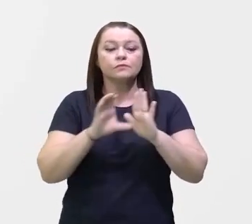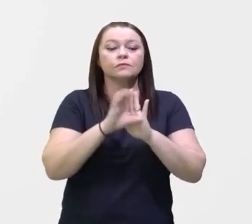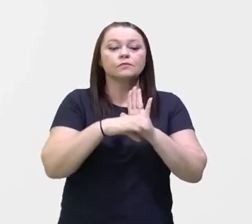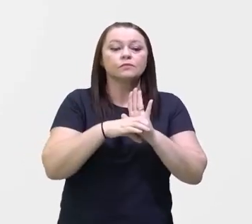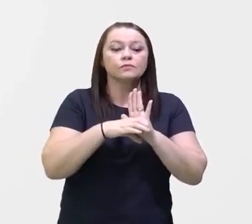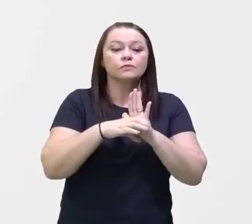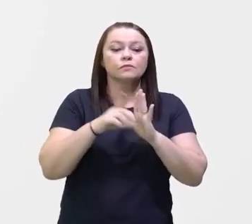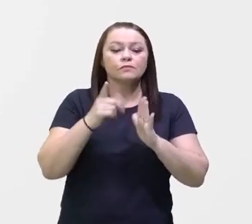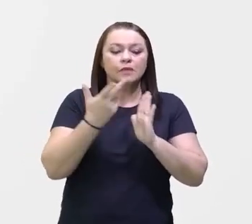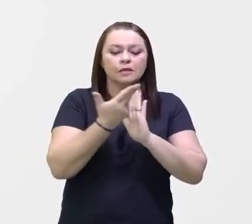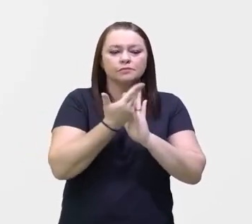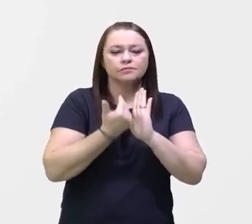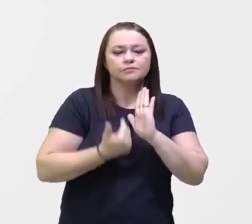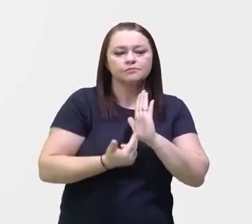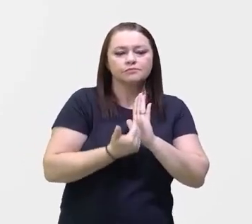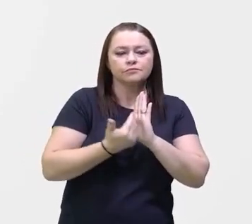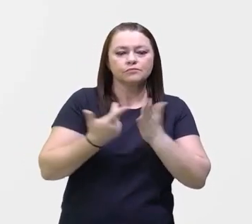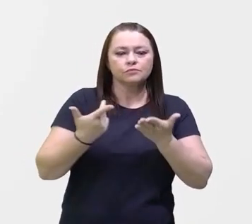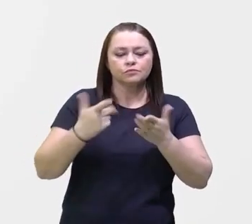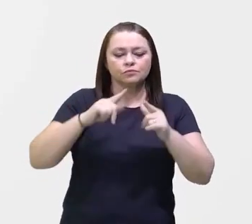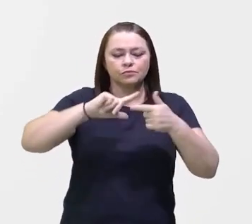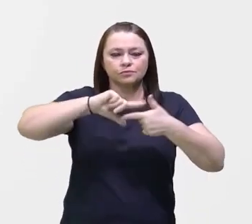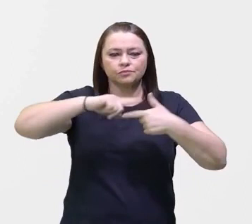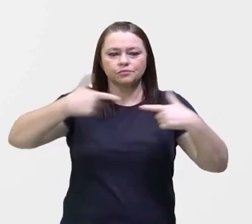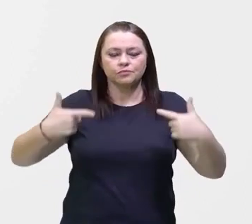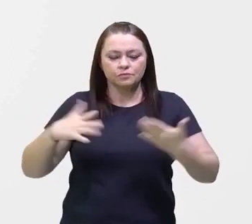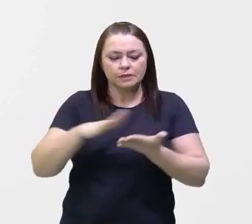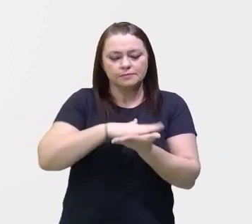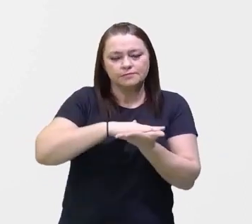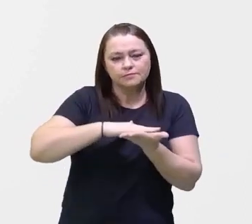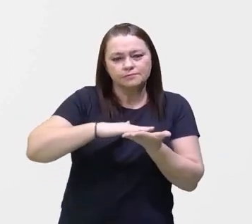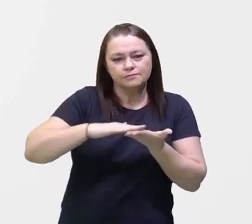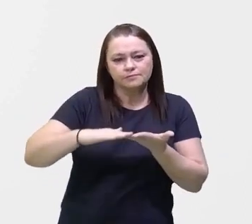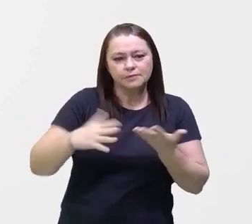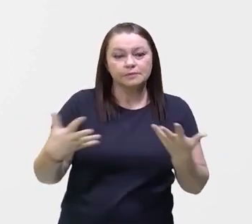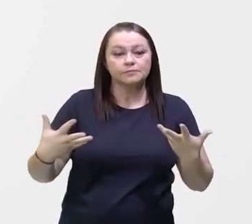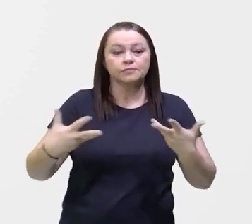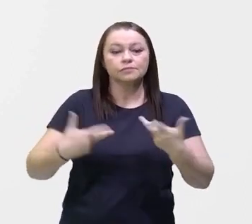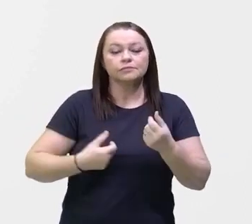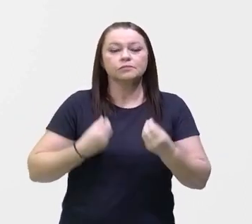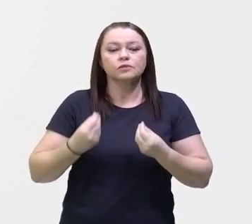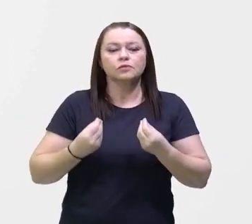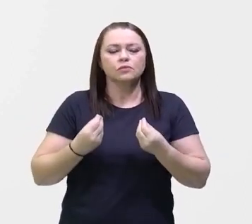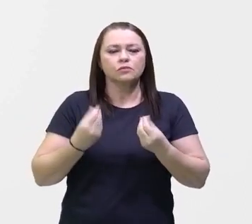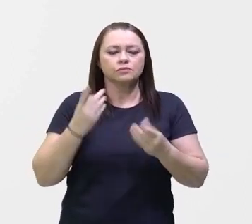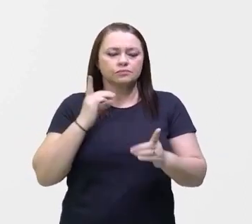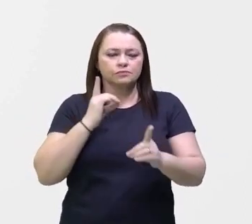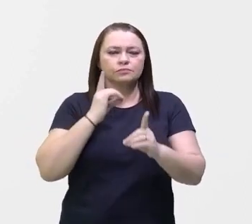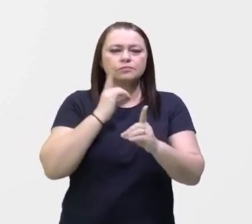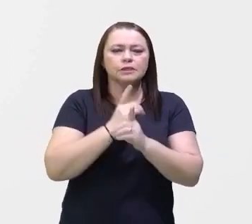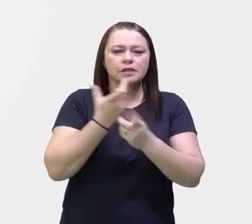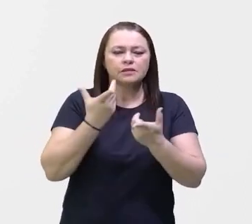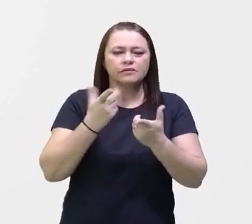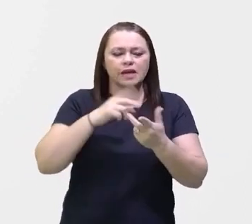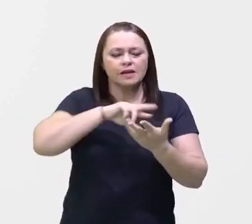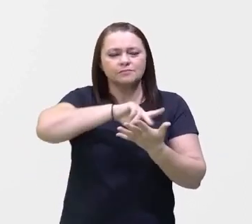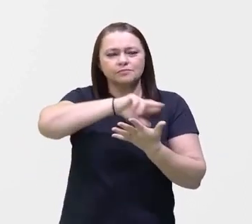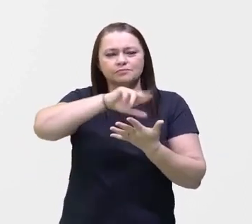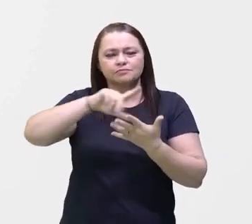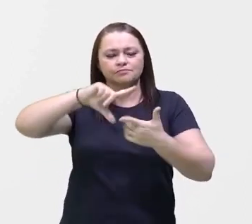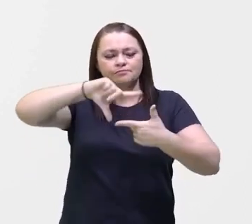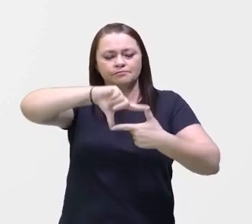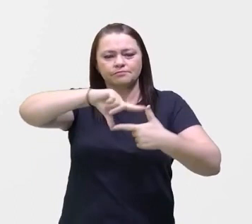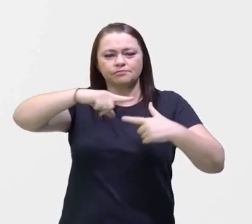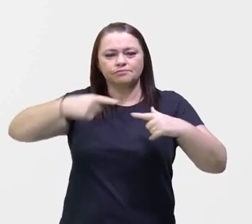Figuras geométricas planas. Nossa habilidade: identificar triângulos